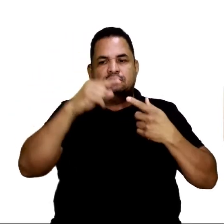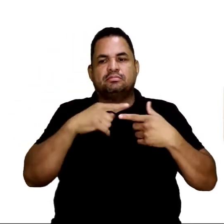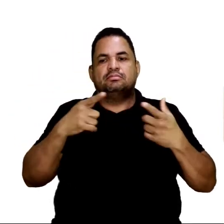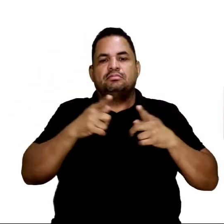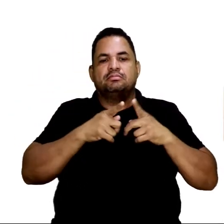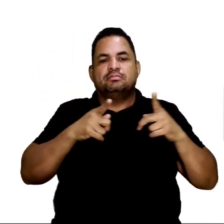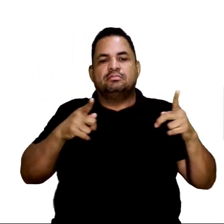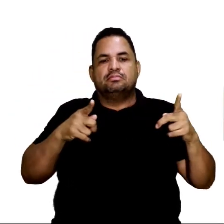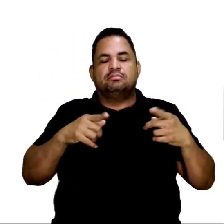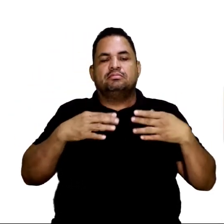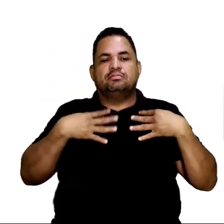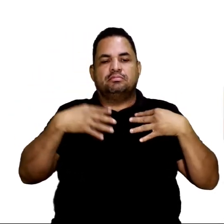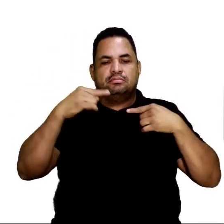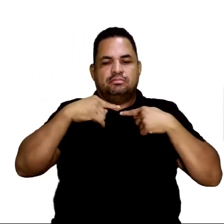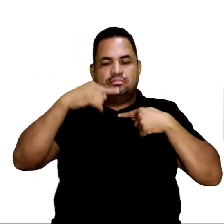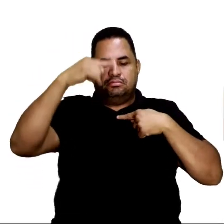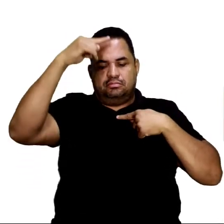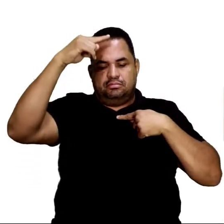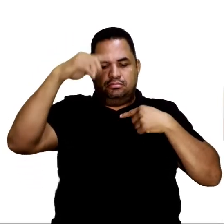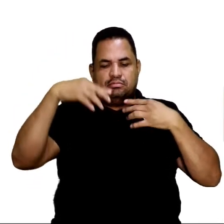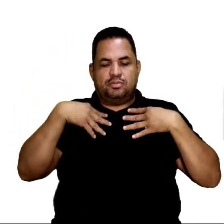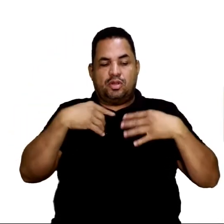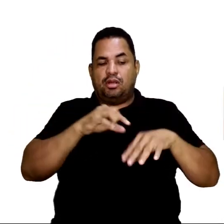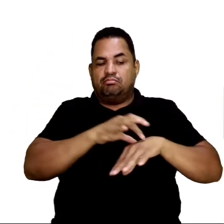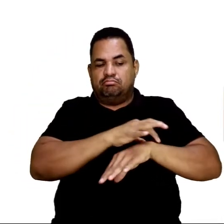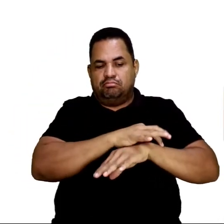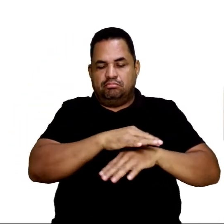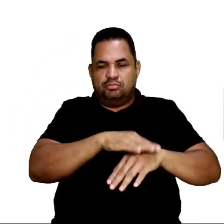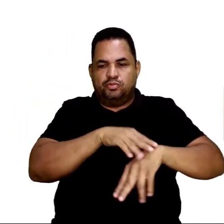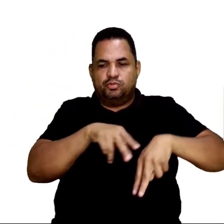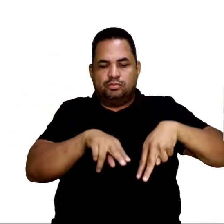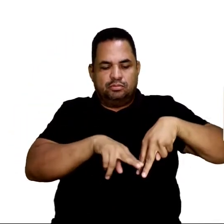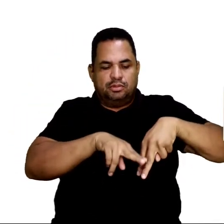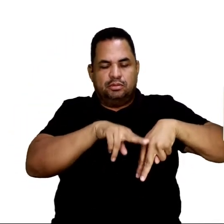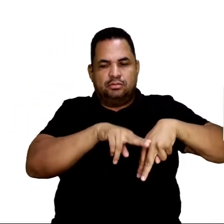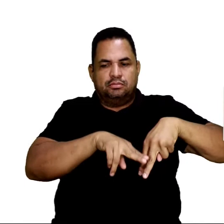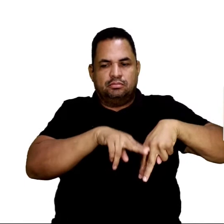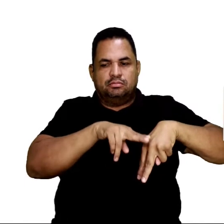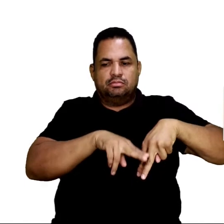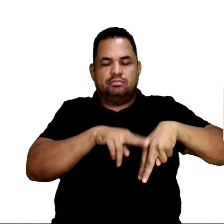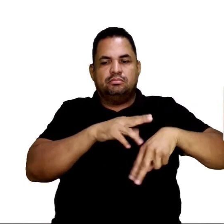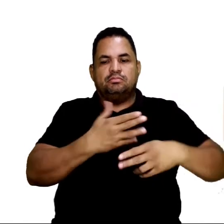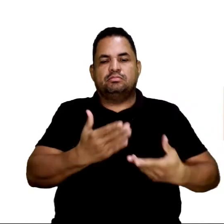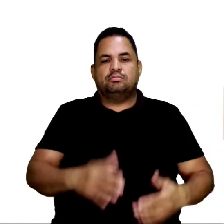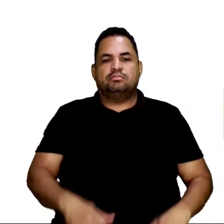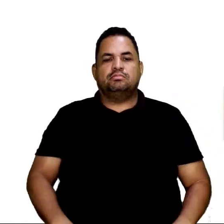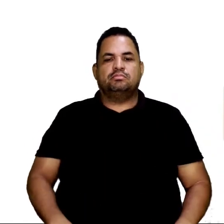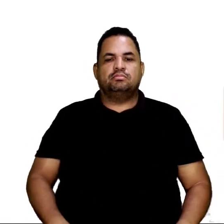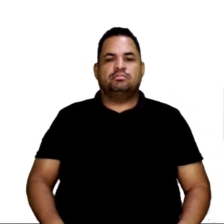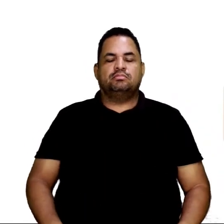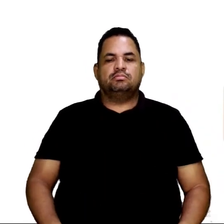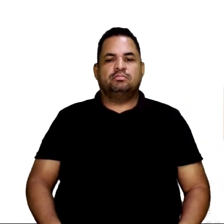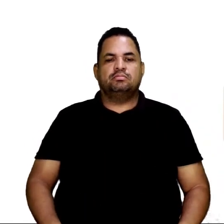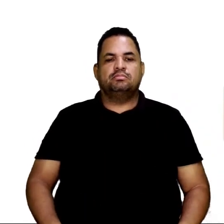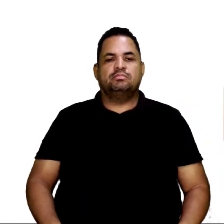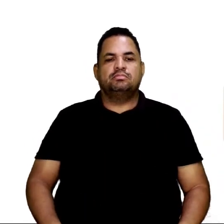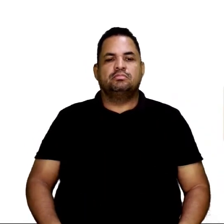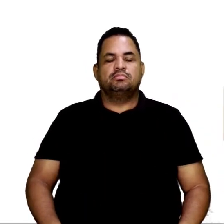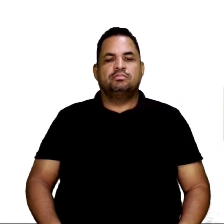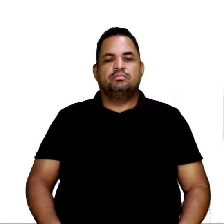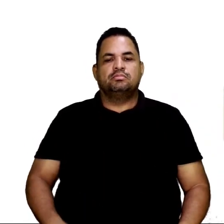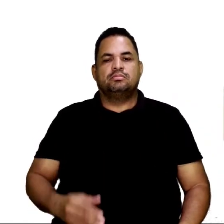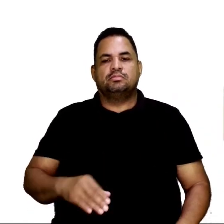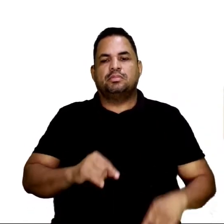ela é maior do que os membros, né? Então ela passa ali dos ombrinhos. tamanho da cabeça ainda é